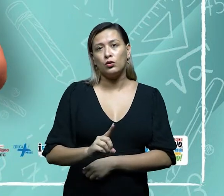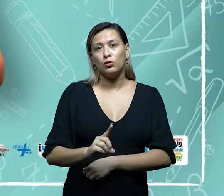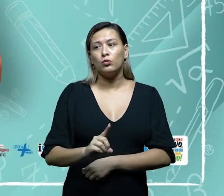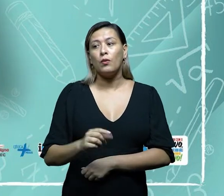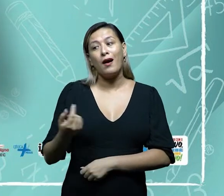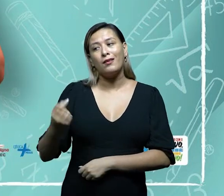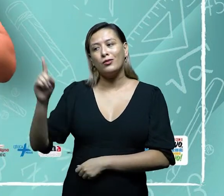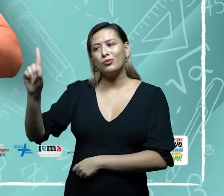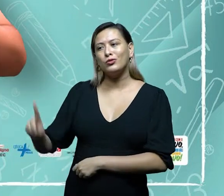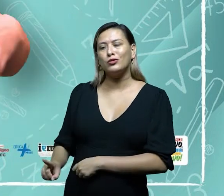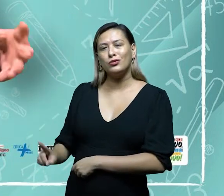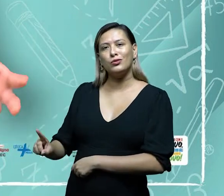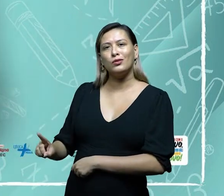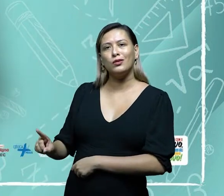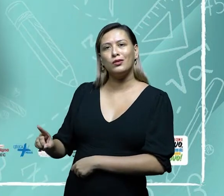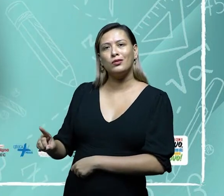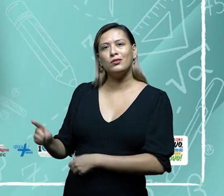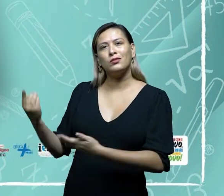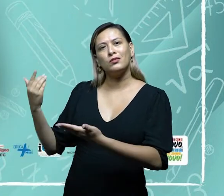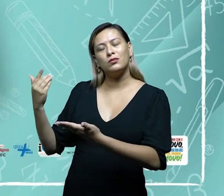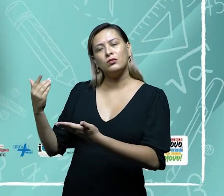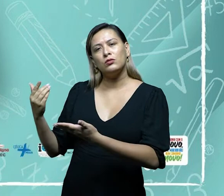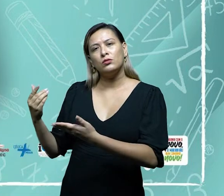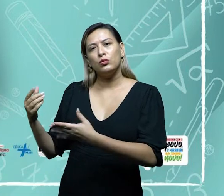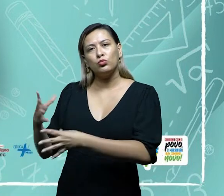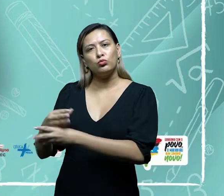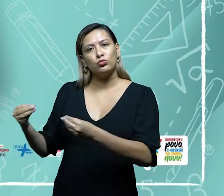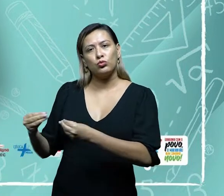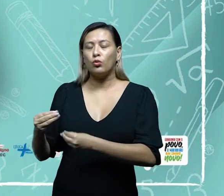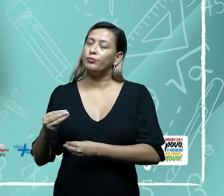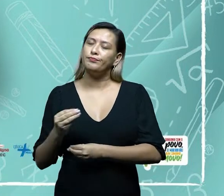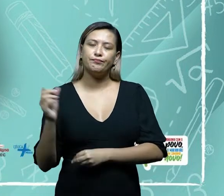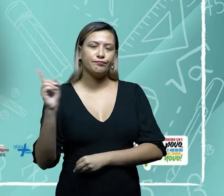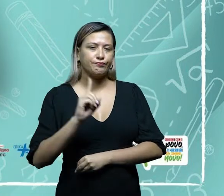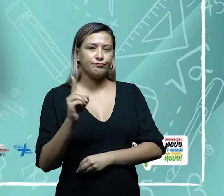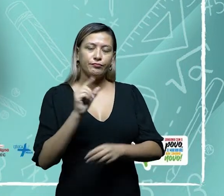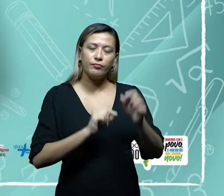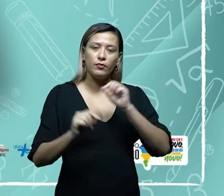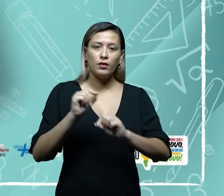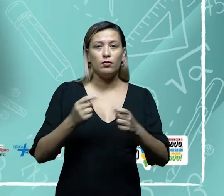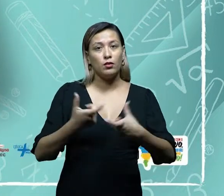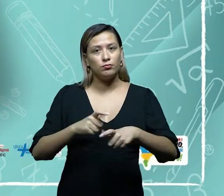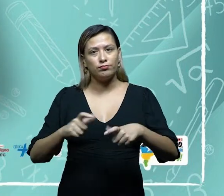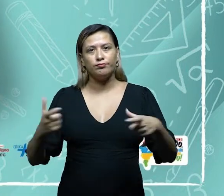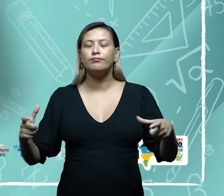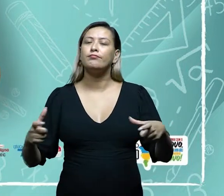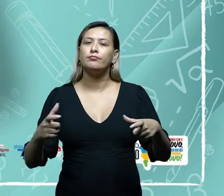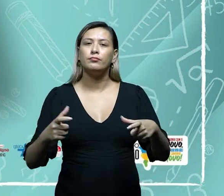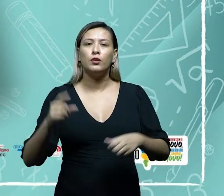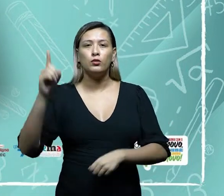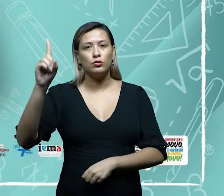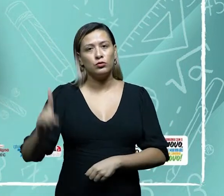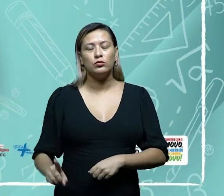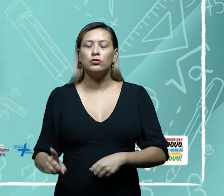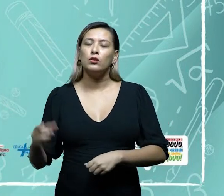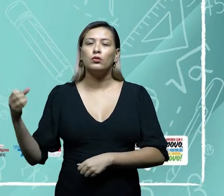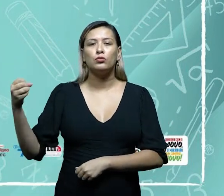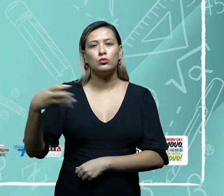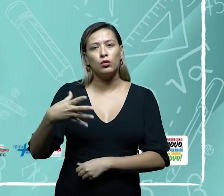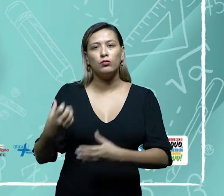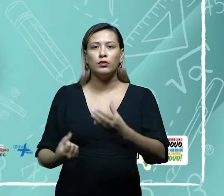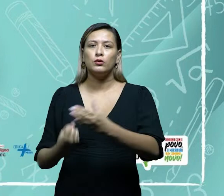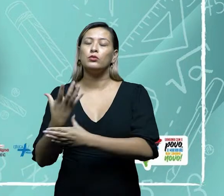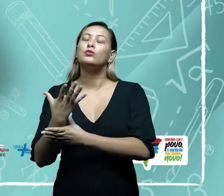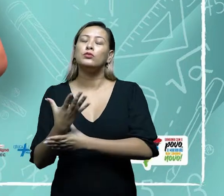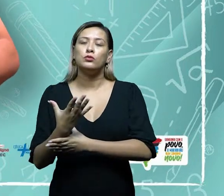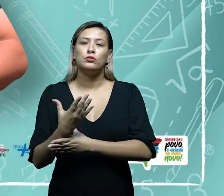é uma característica expansiva dos direitos humanos, né? Onde surgem novos direitos de acordo com as necessidades